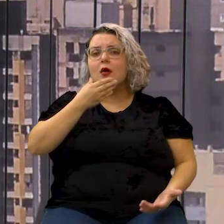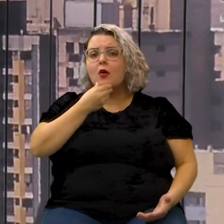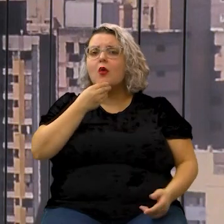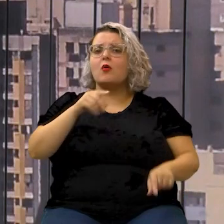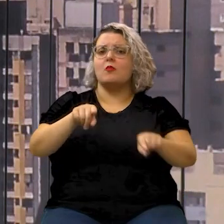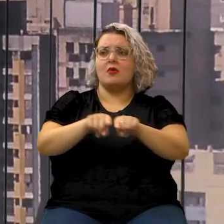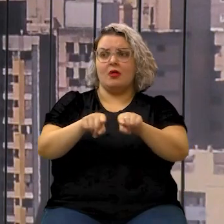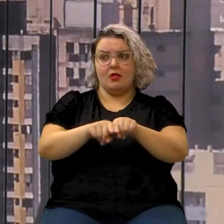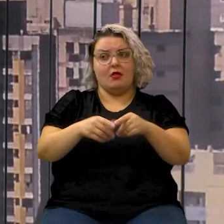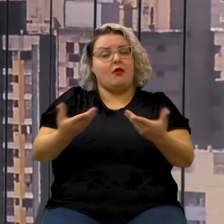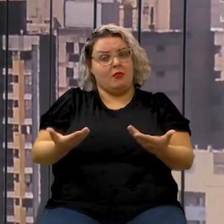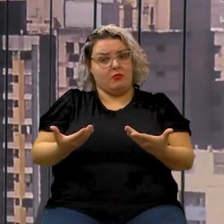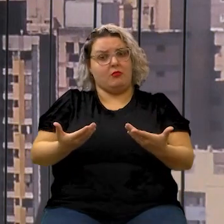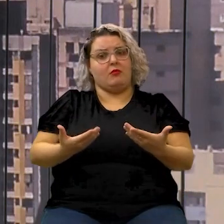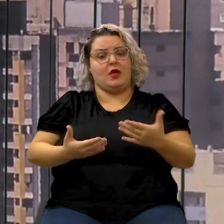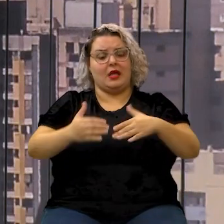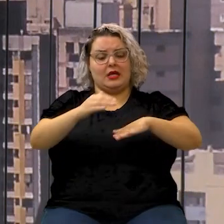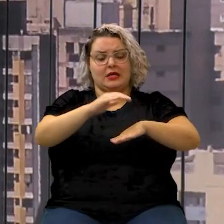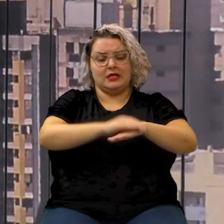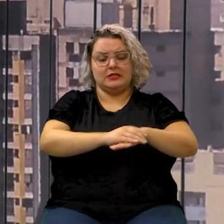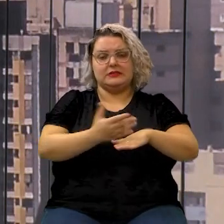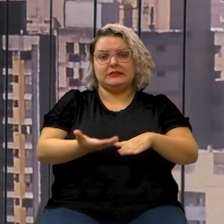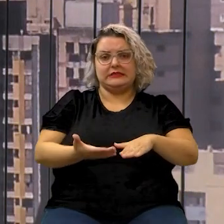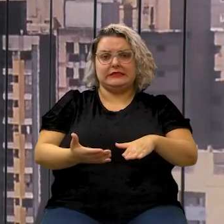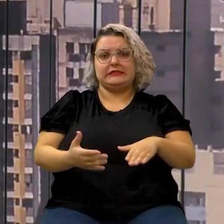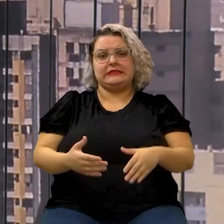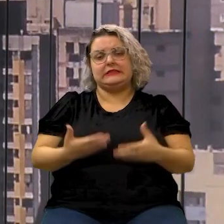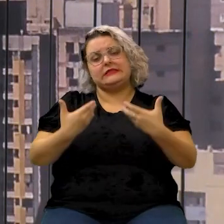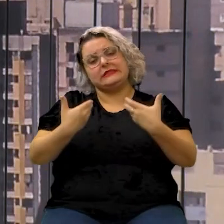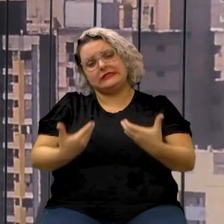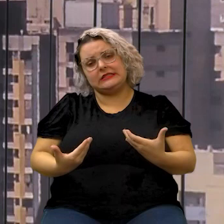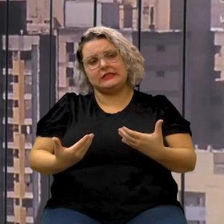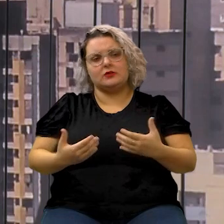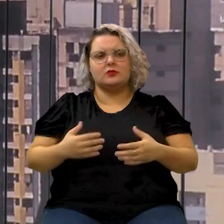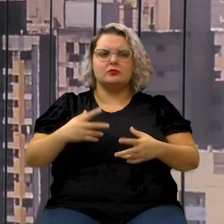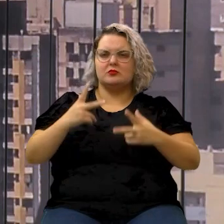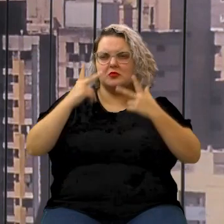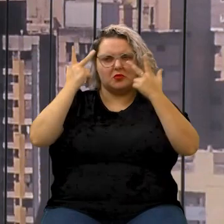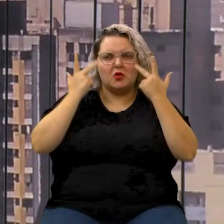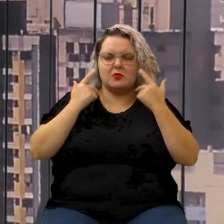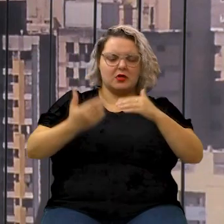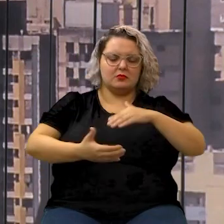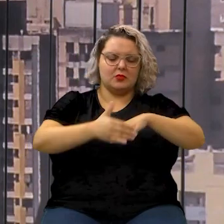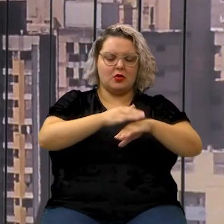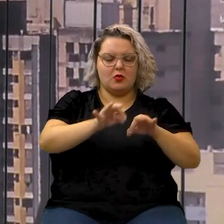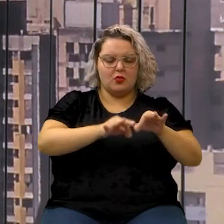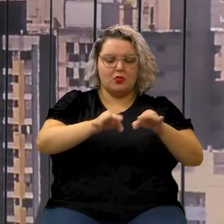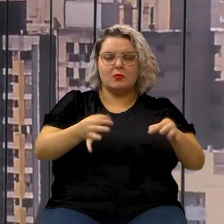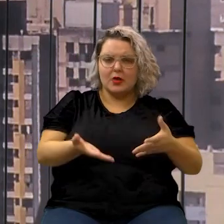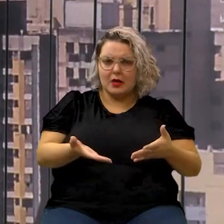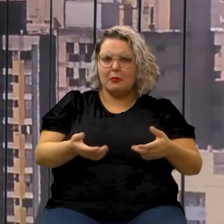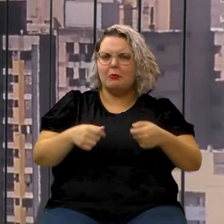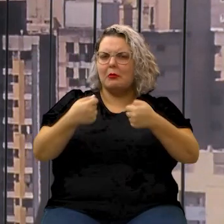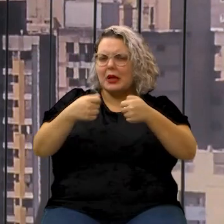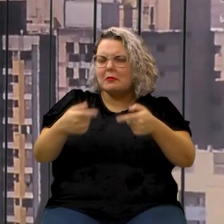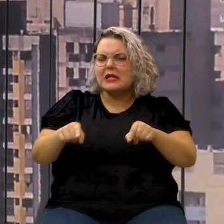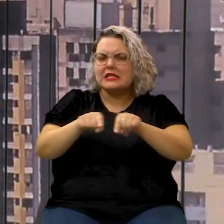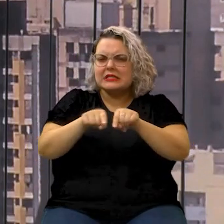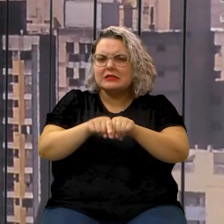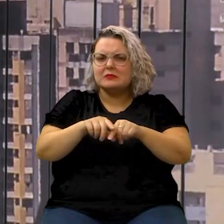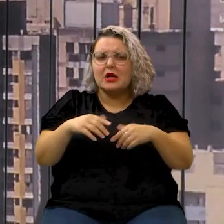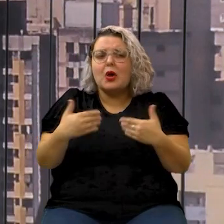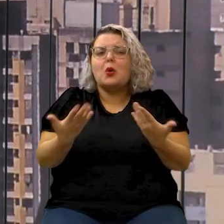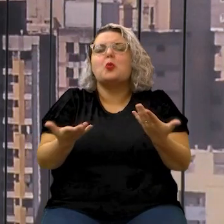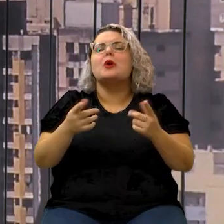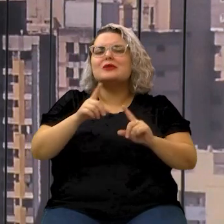homem também acaba ficando com o pé cansado, né? Normalmente o homem vai com tênis, mas ele também precisa, né,